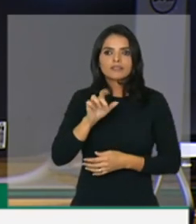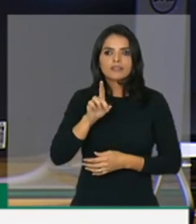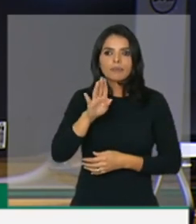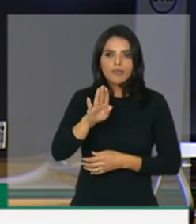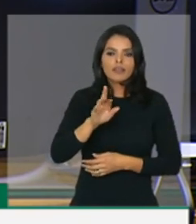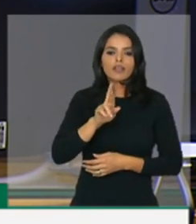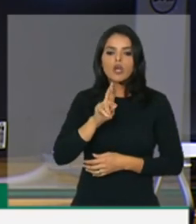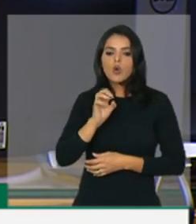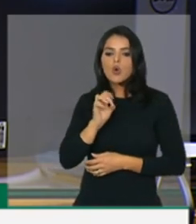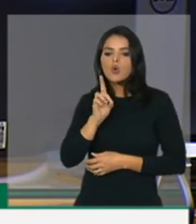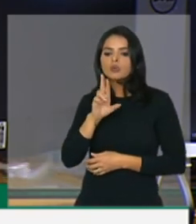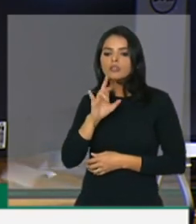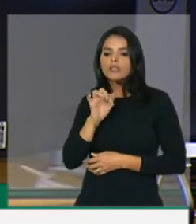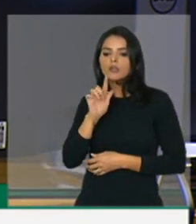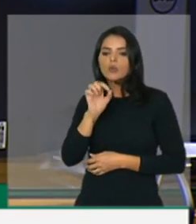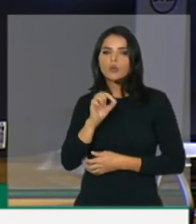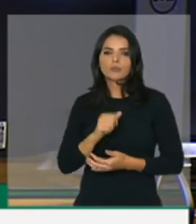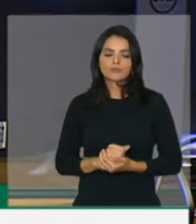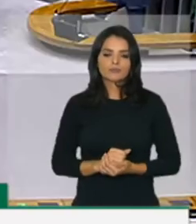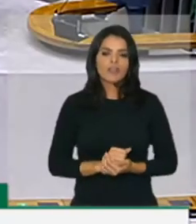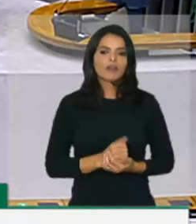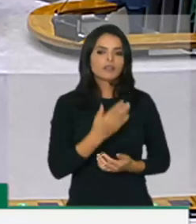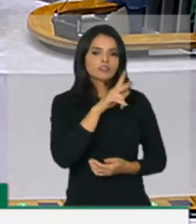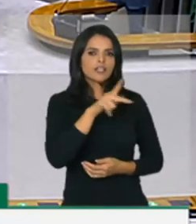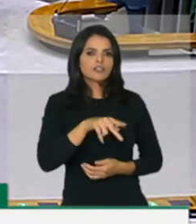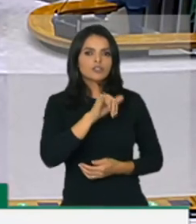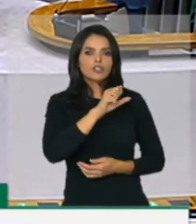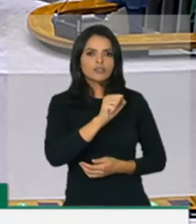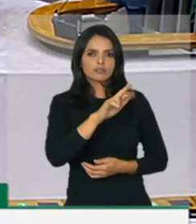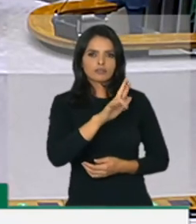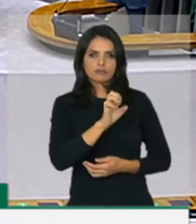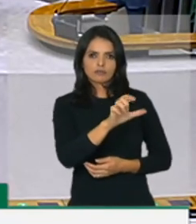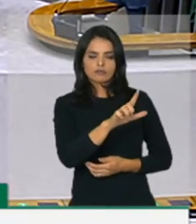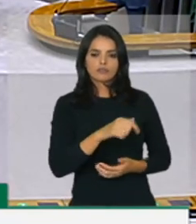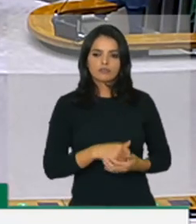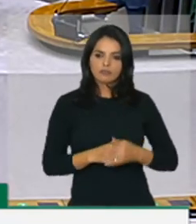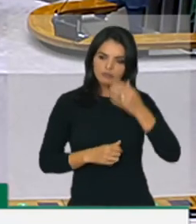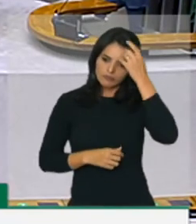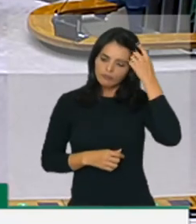pelo PSDB. Não, na sequência. PV, professor Israel.